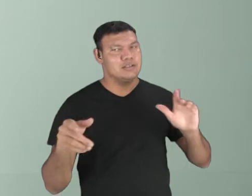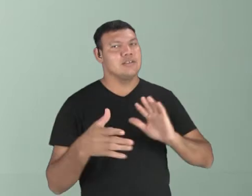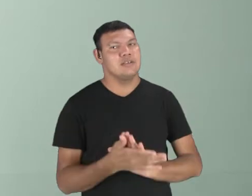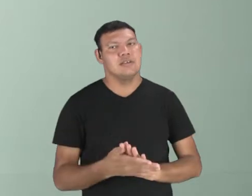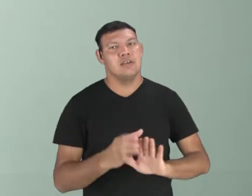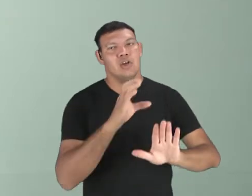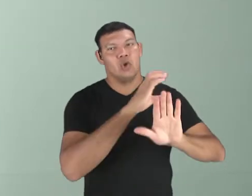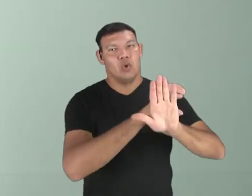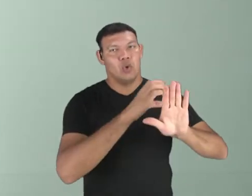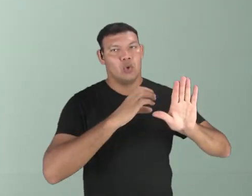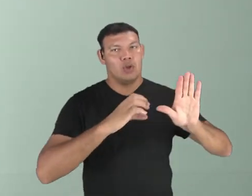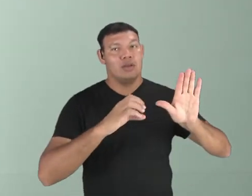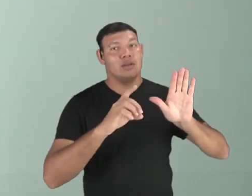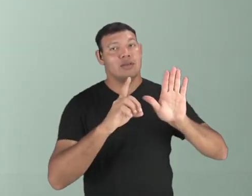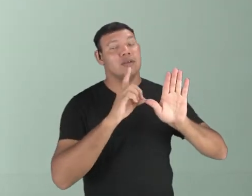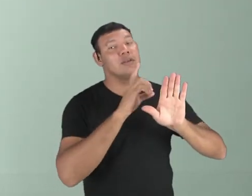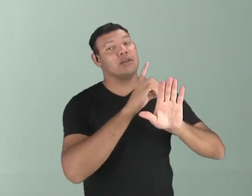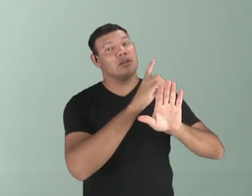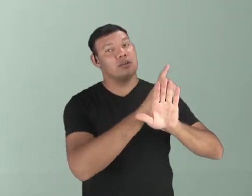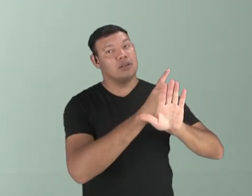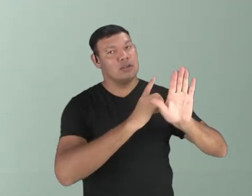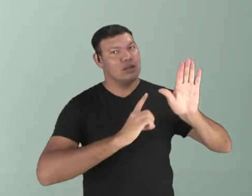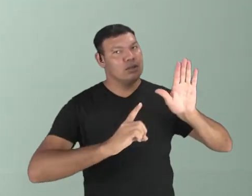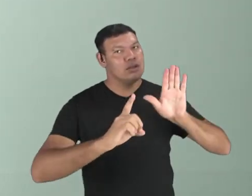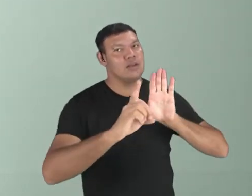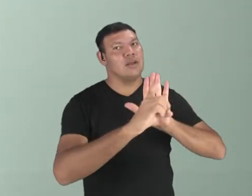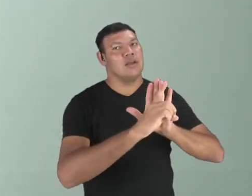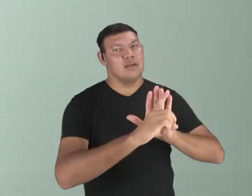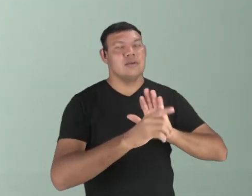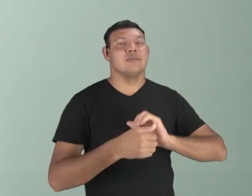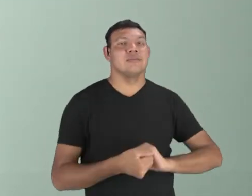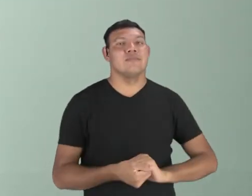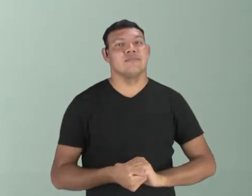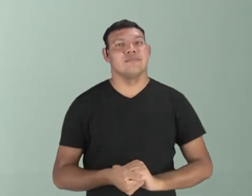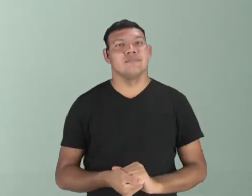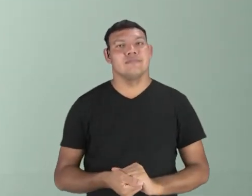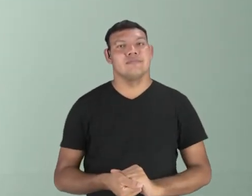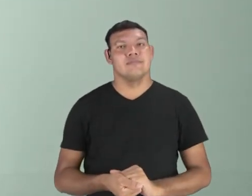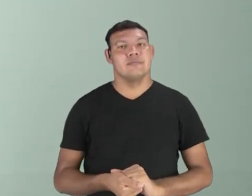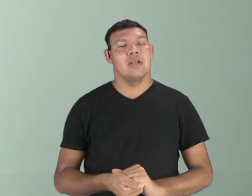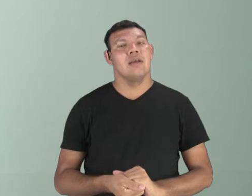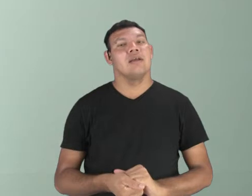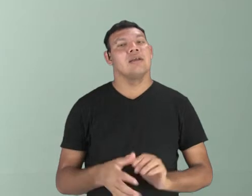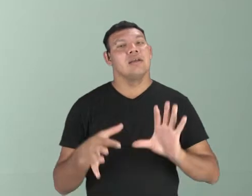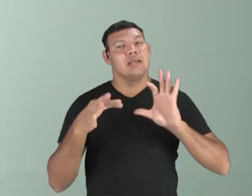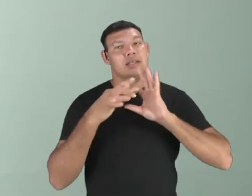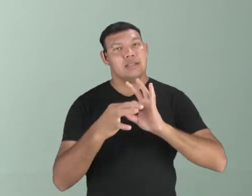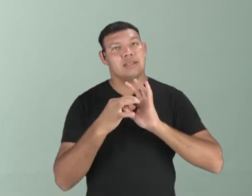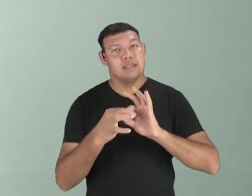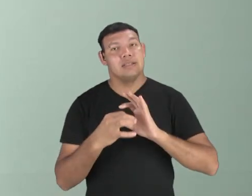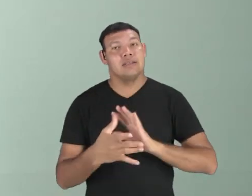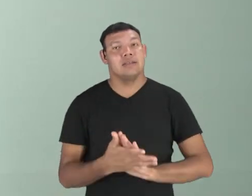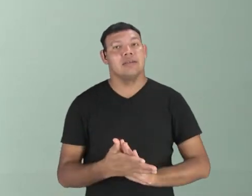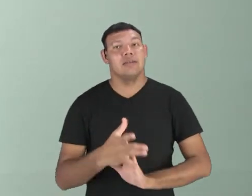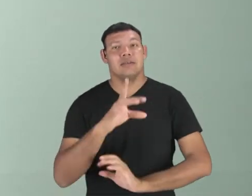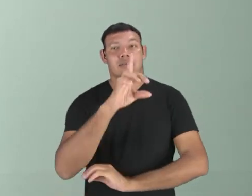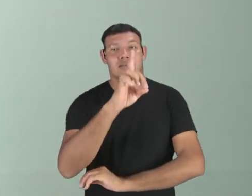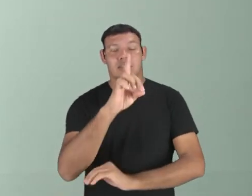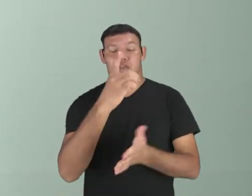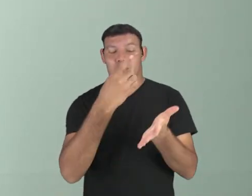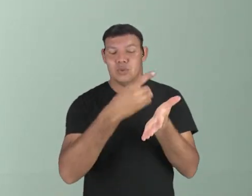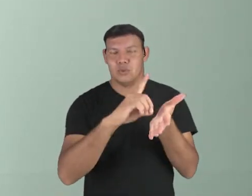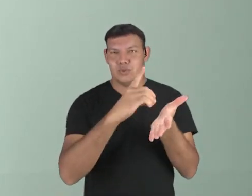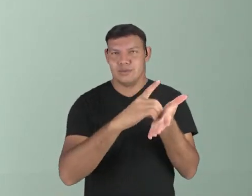conotação e denotação. Denotação, significado literal, é só vocês associarem o de